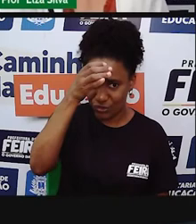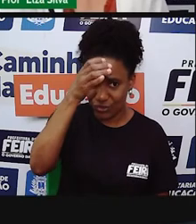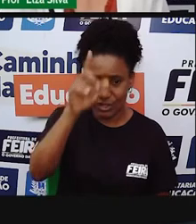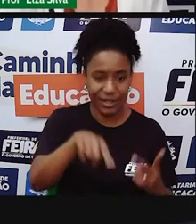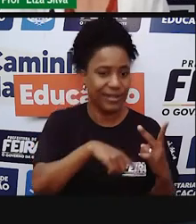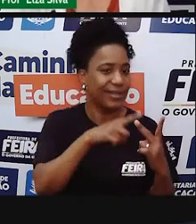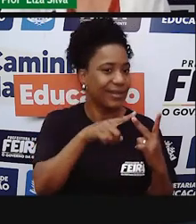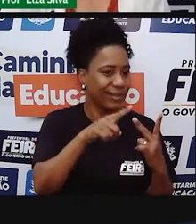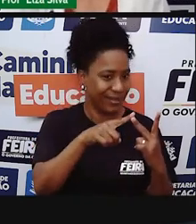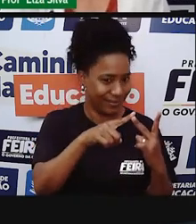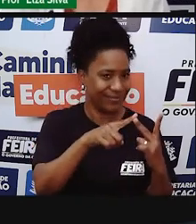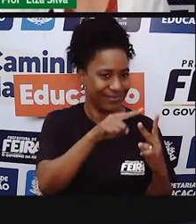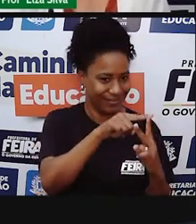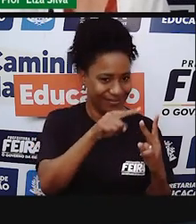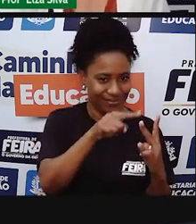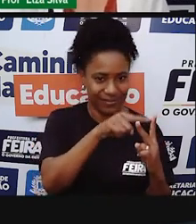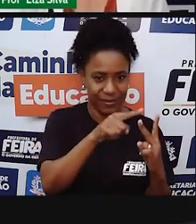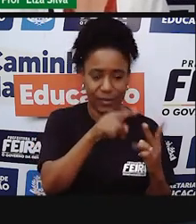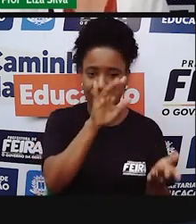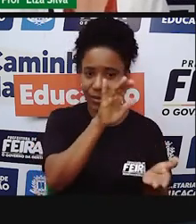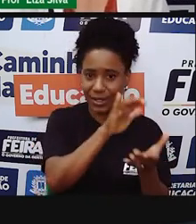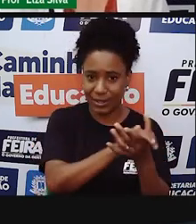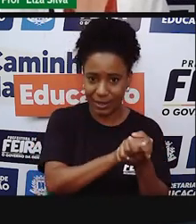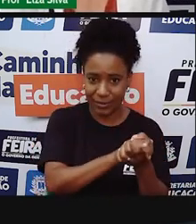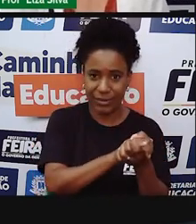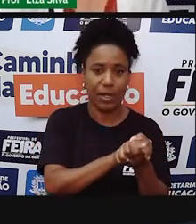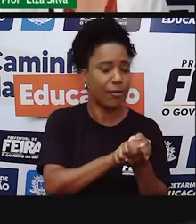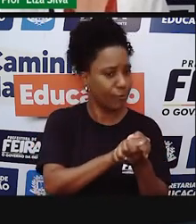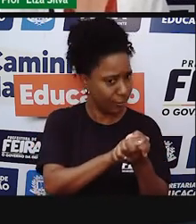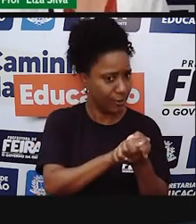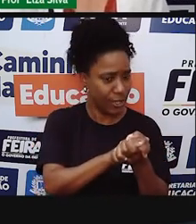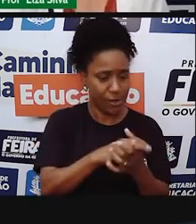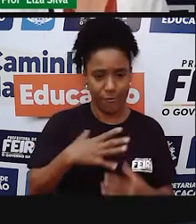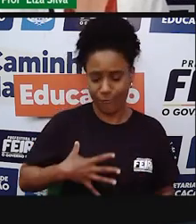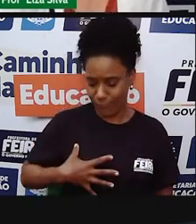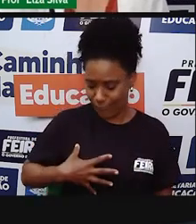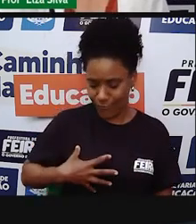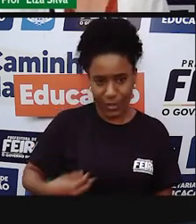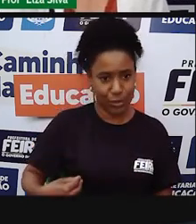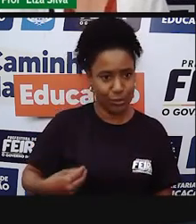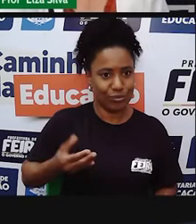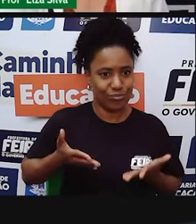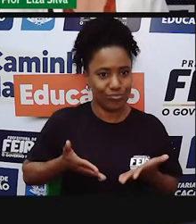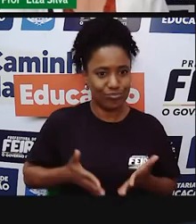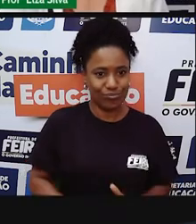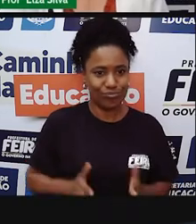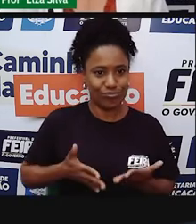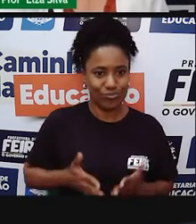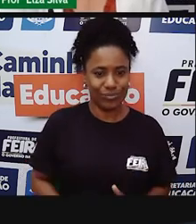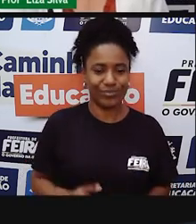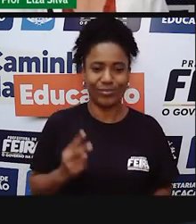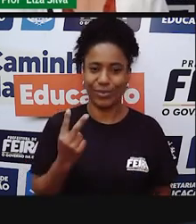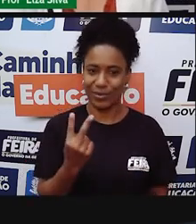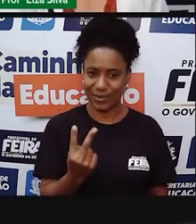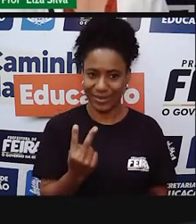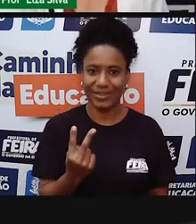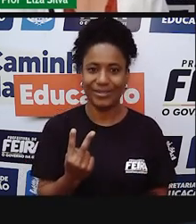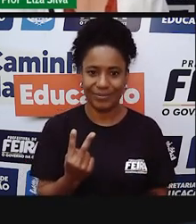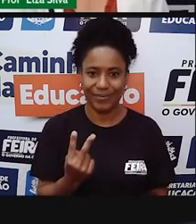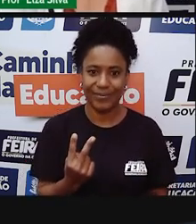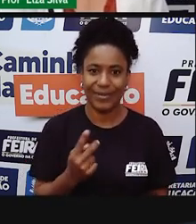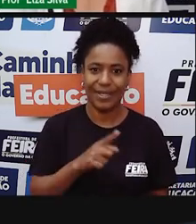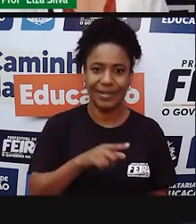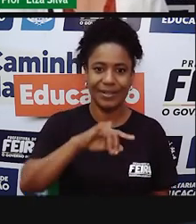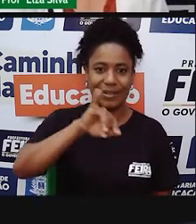são casados. E eles tiveram dois filhos, Jeanne and Carlos.